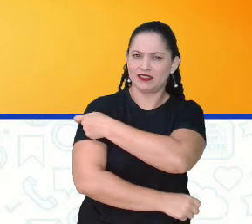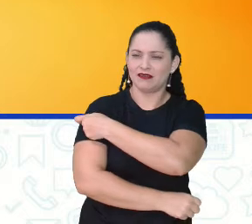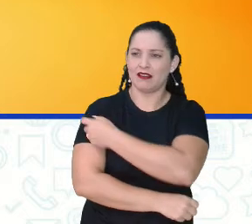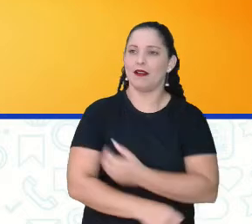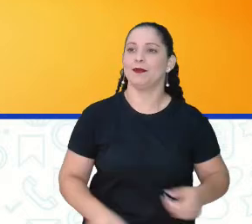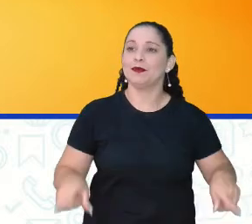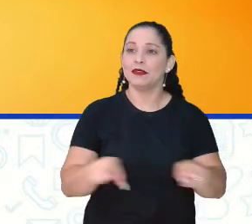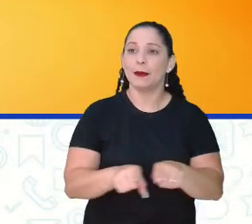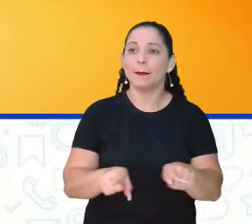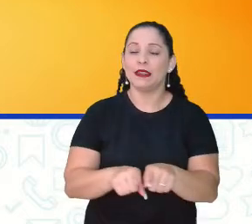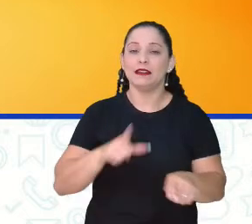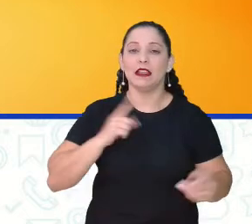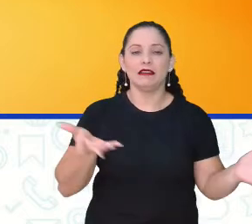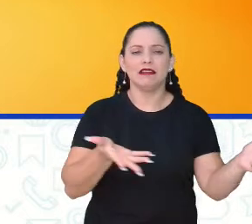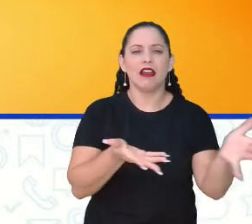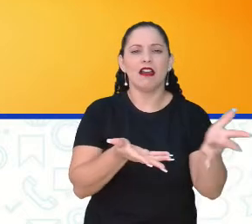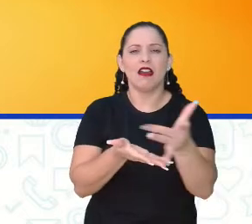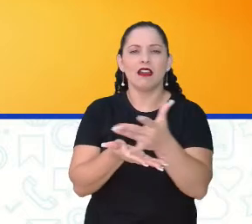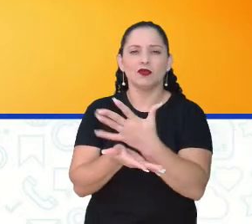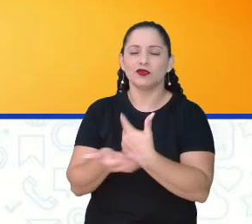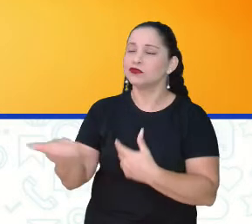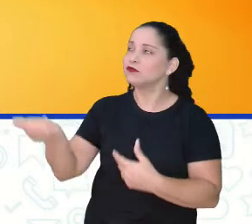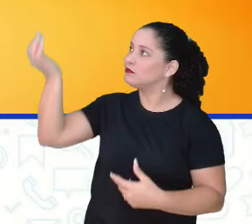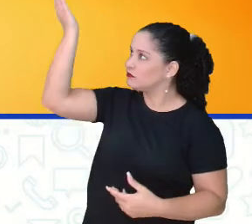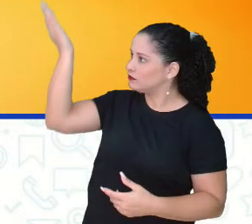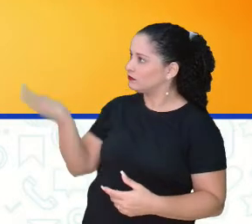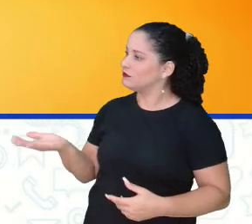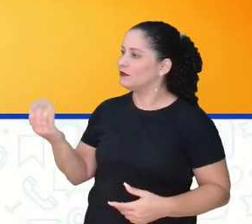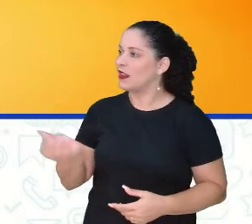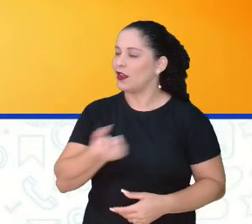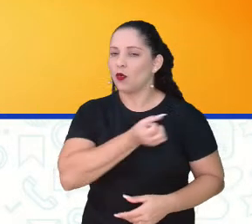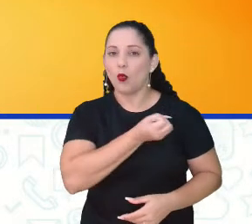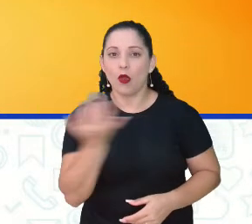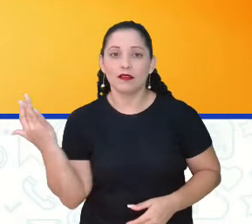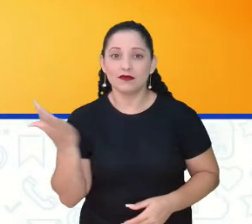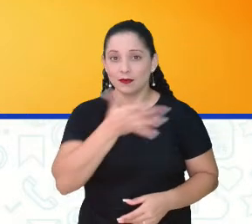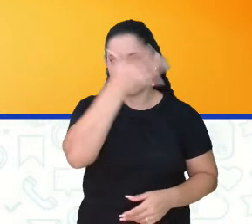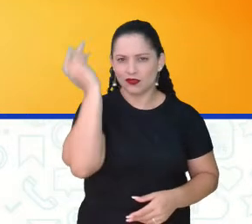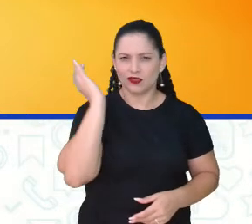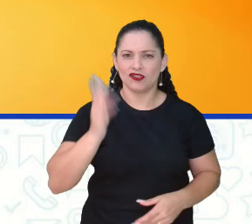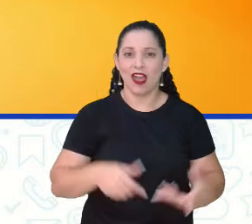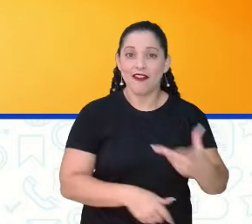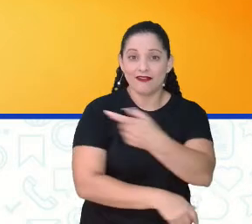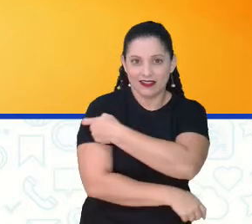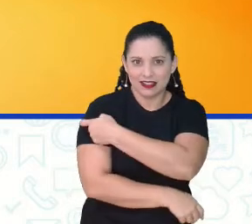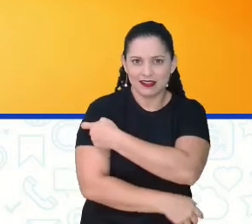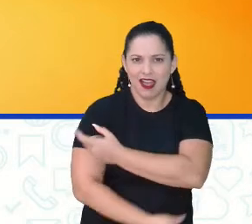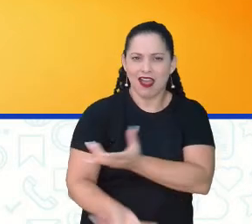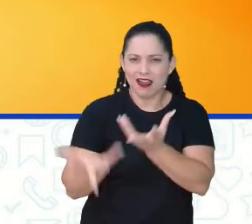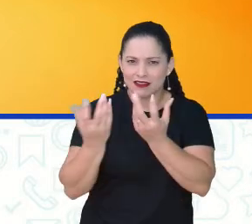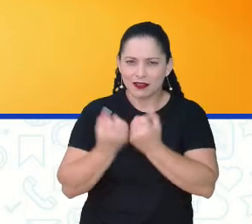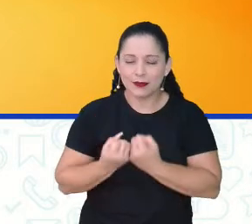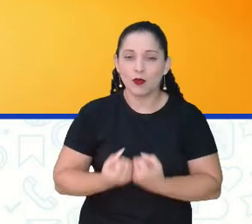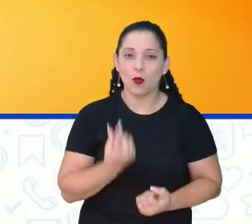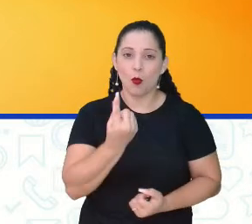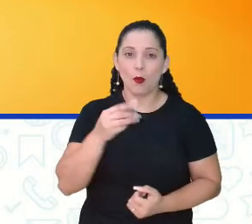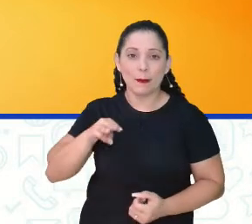vocês têm outros dados, A questão aí, quantas pessoas já foram vacinadas?